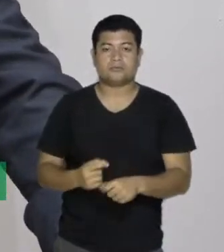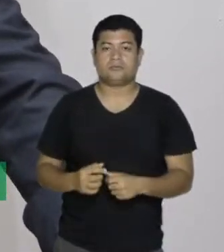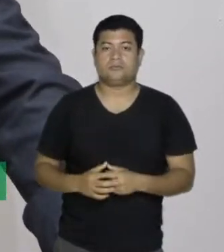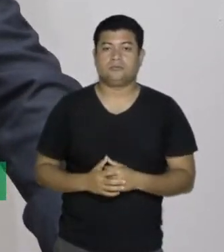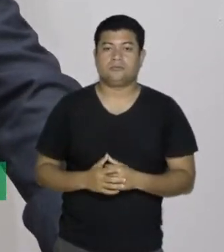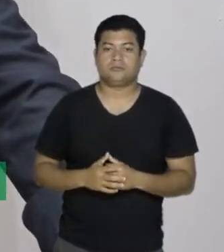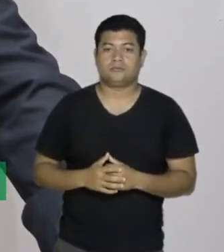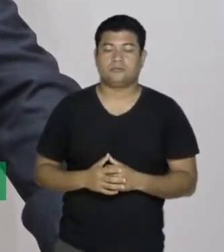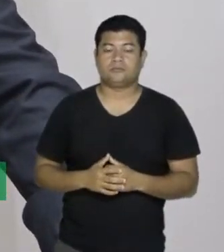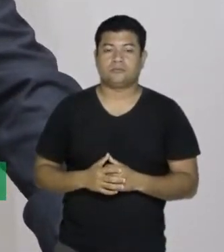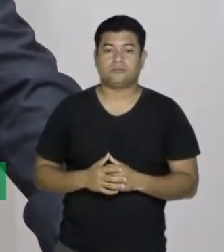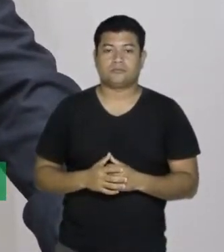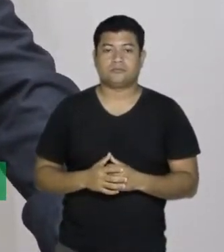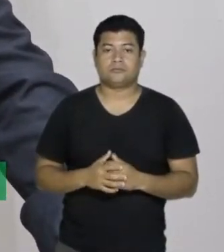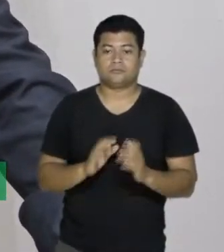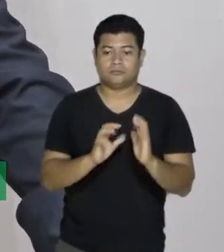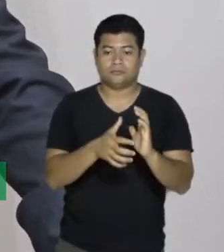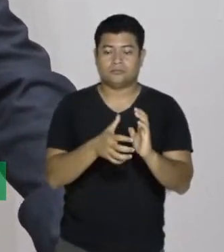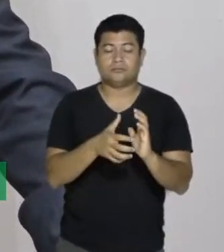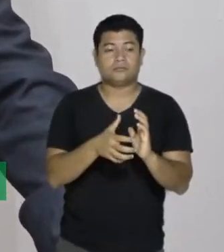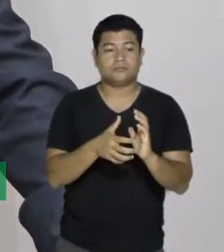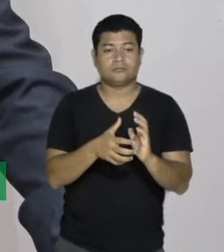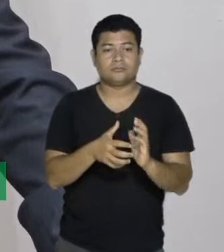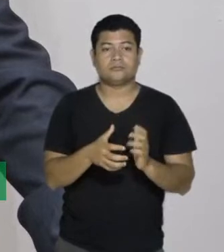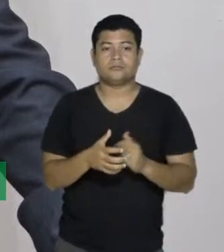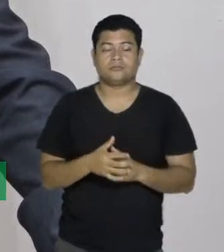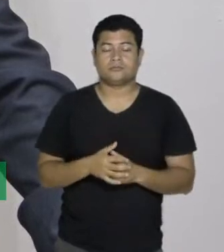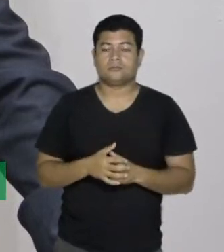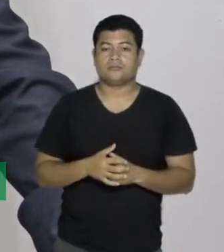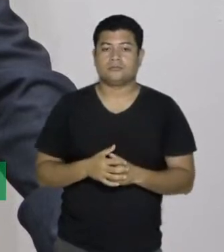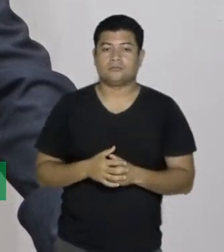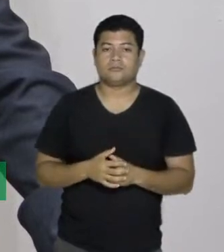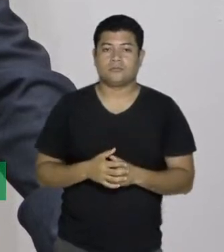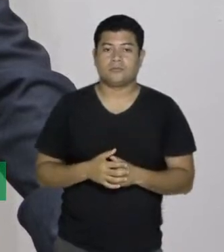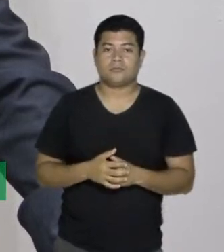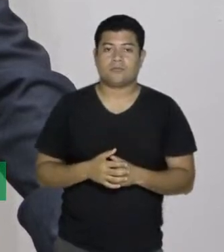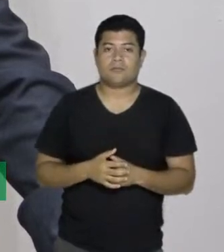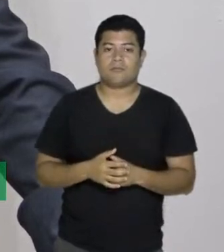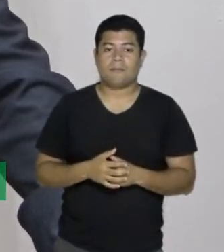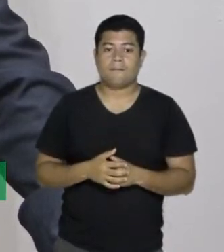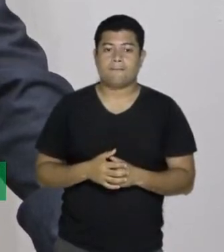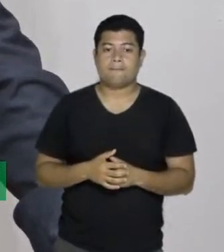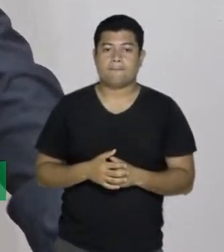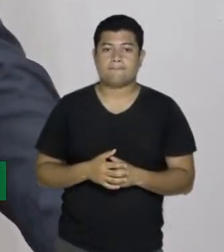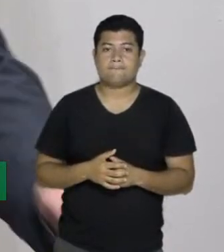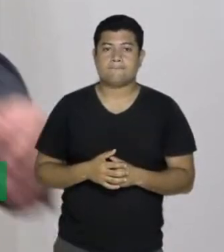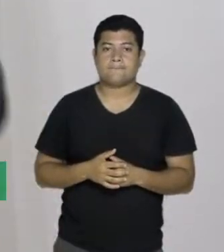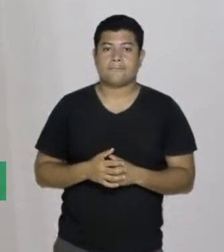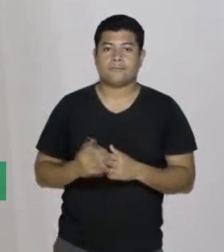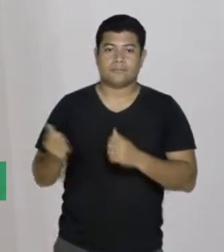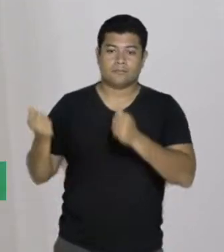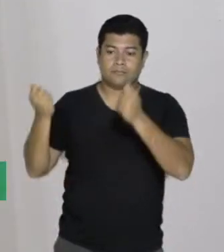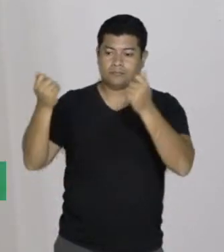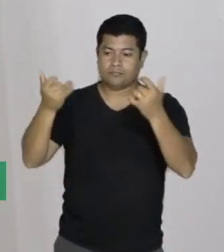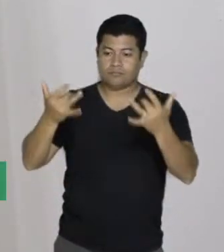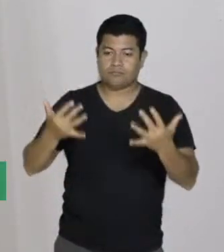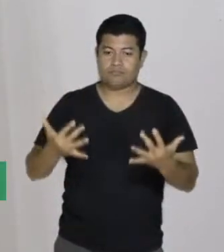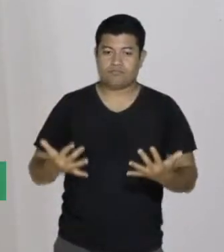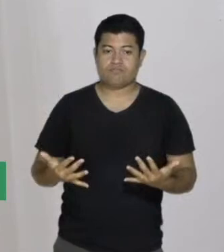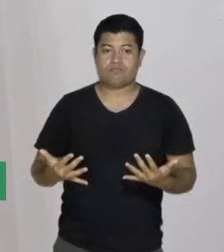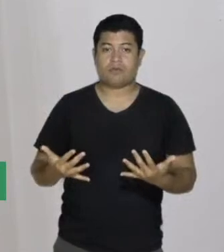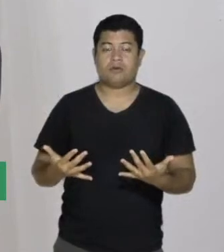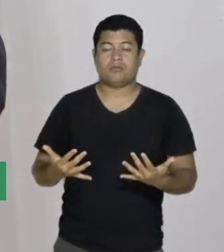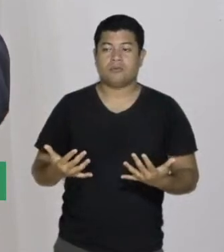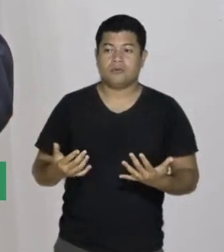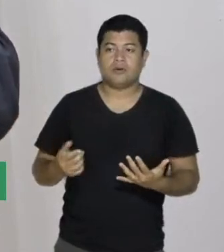político e trazer presente o dia de